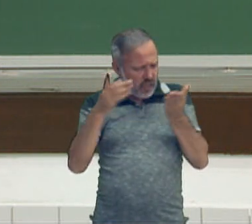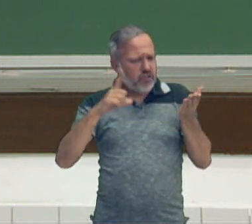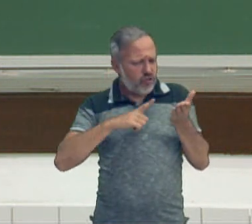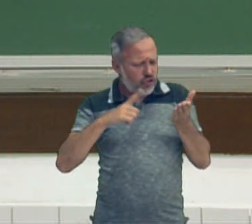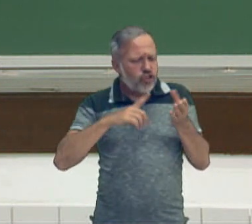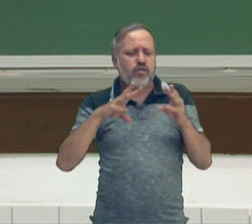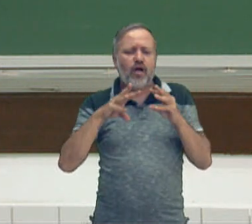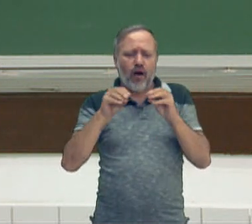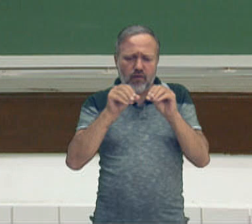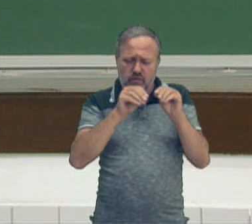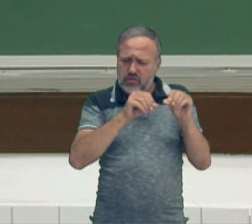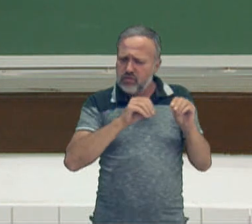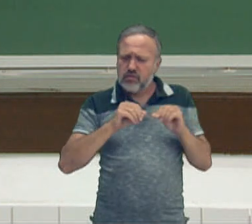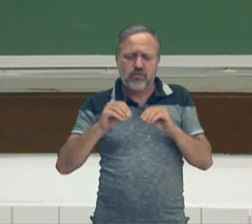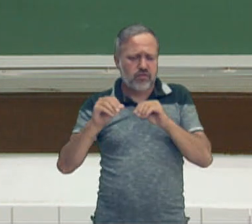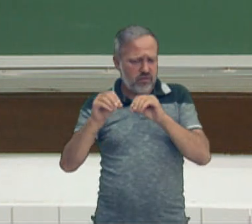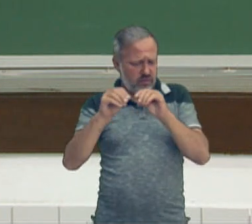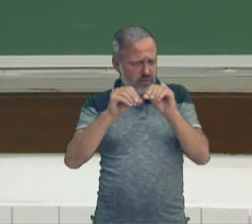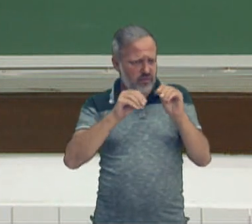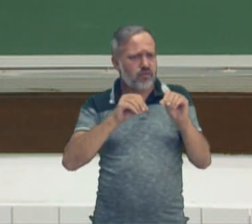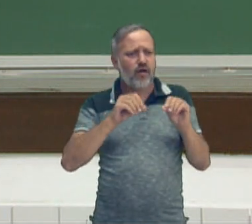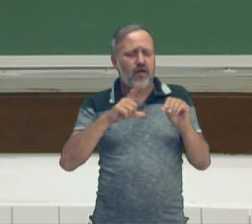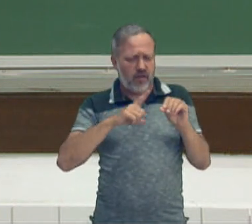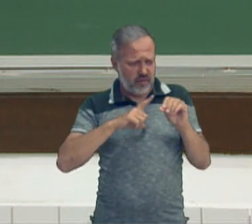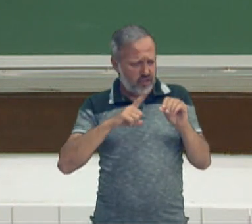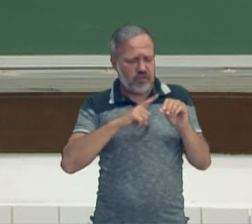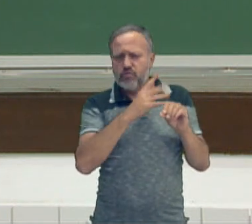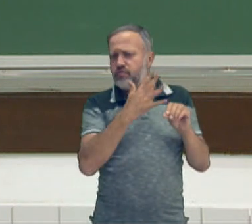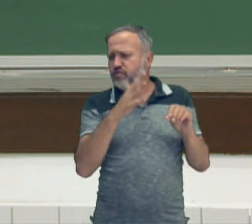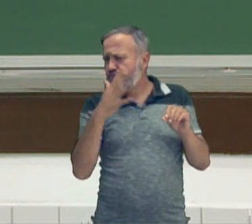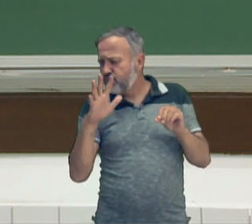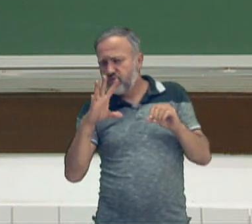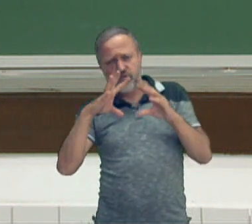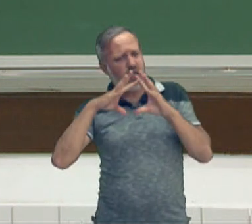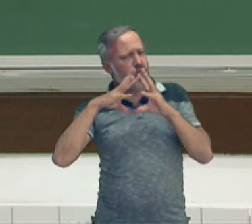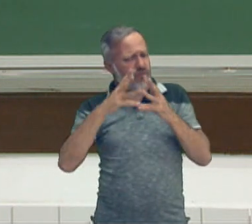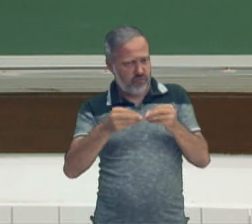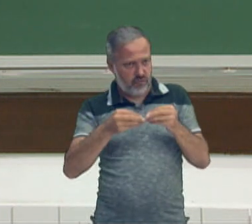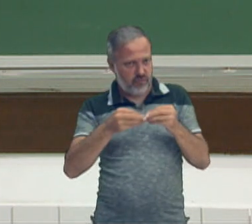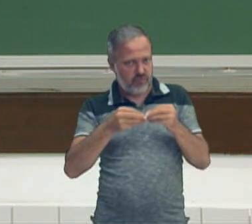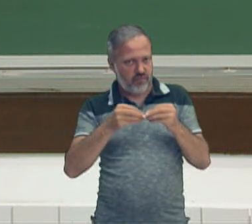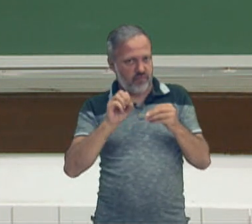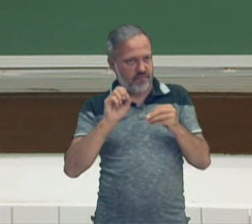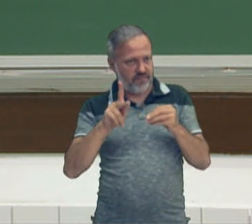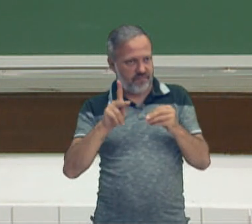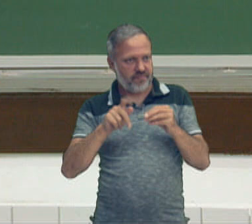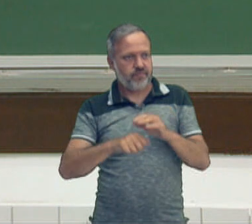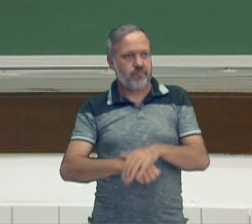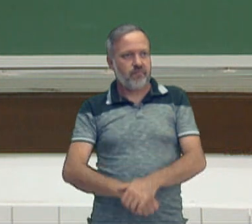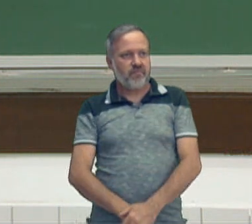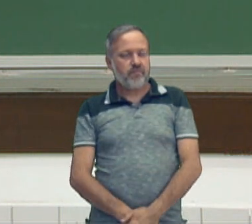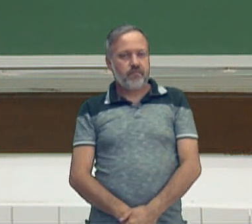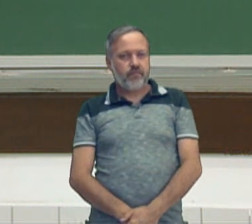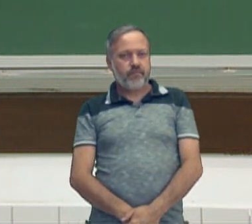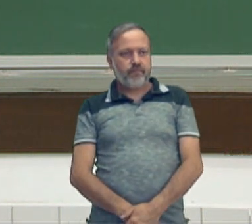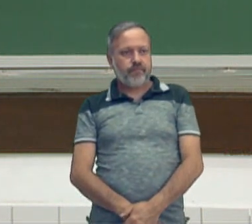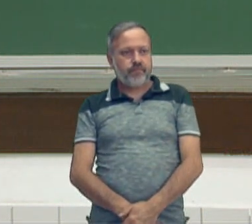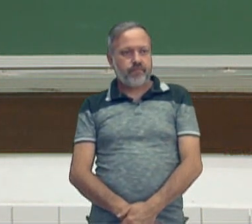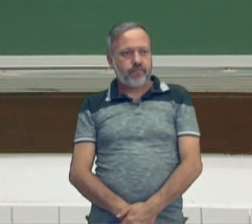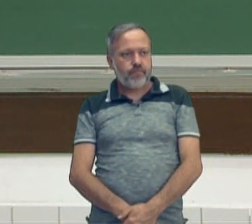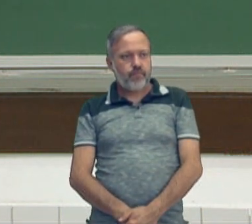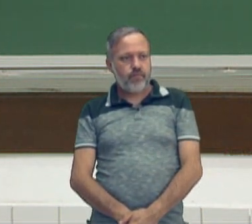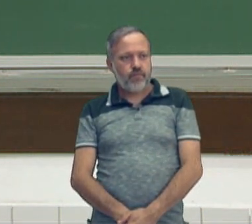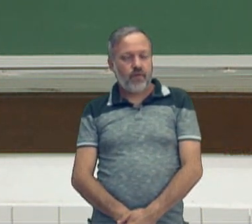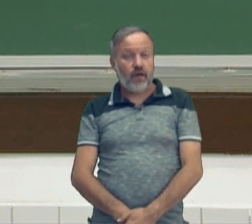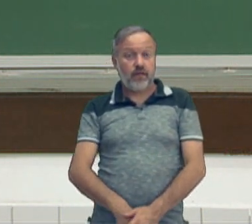sentido de tempo geológico ou de formação do continente americano. Beleza? Bom, se